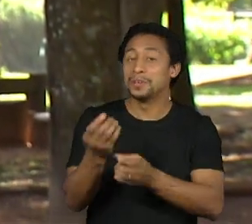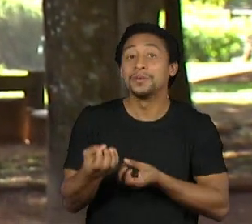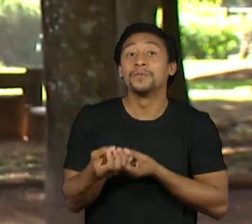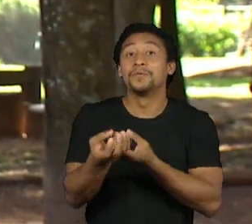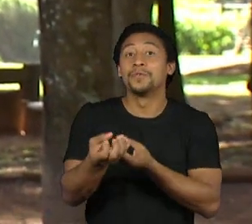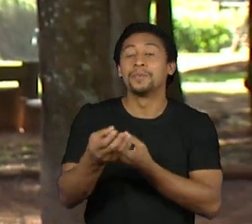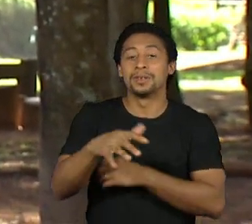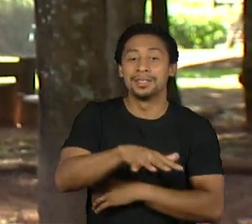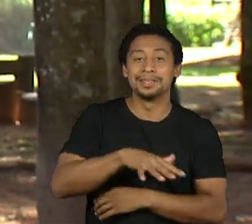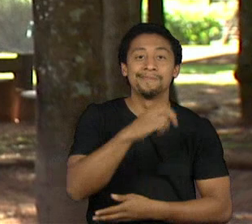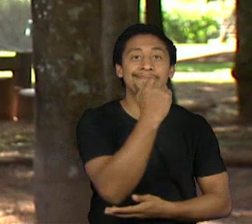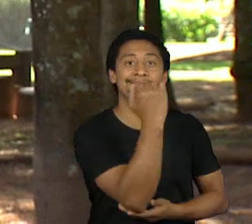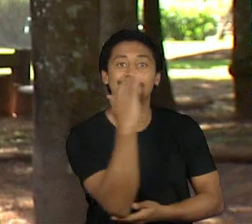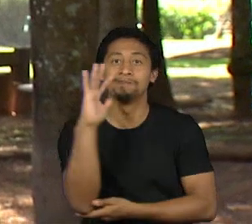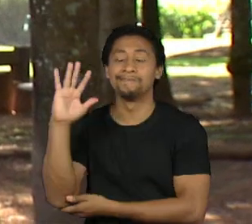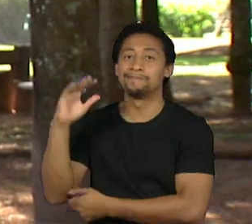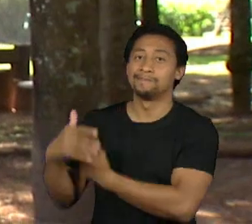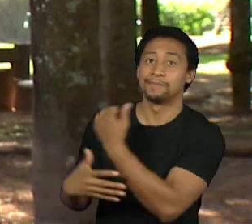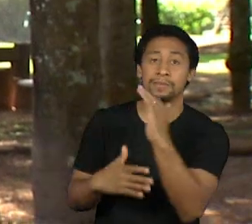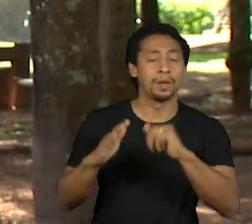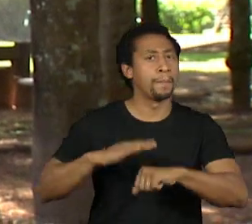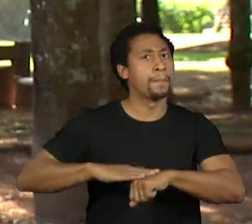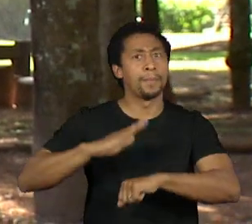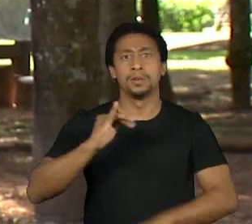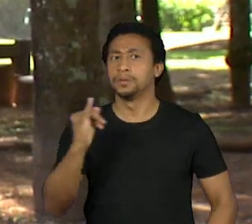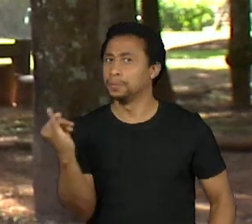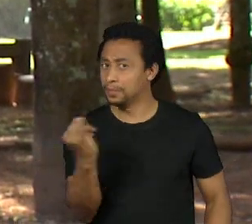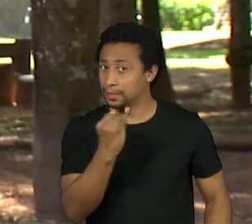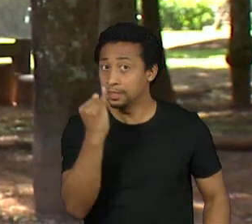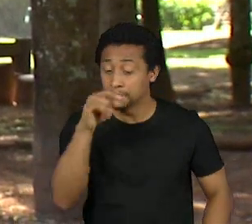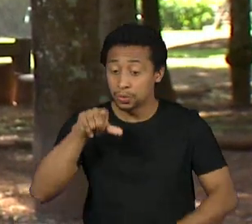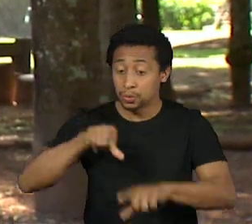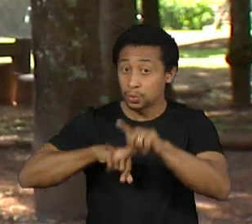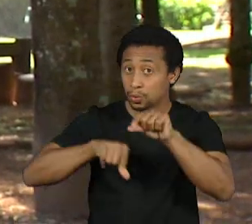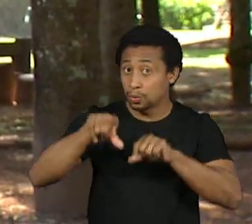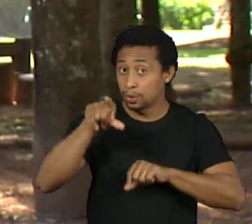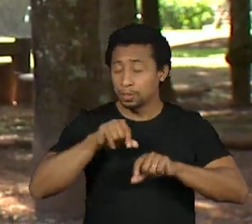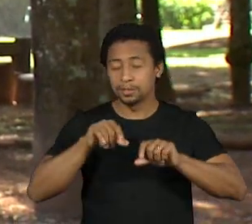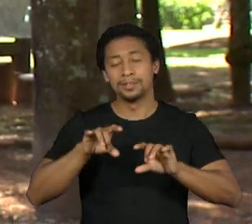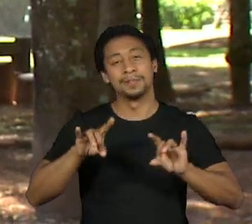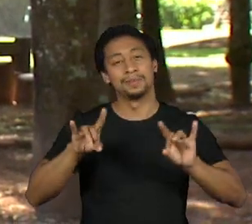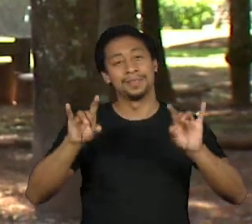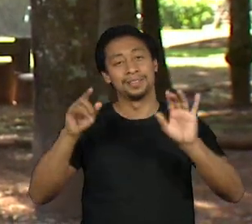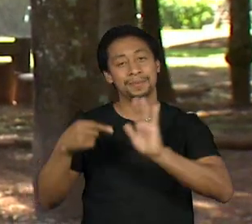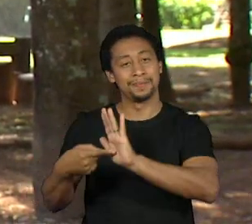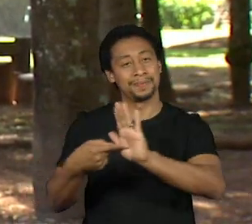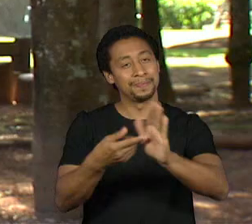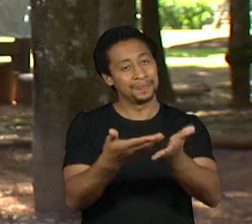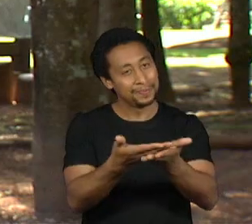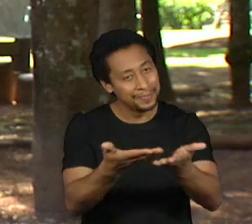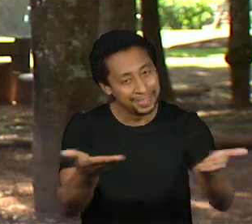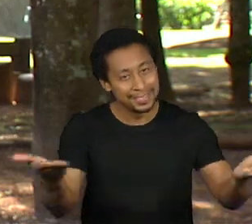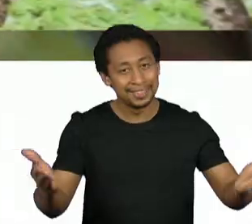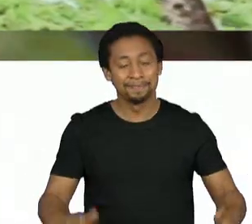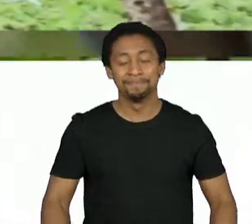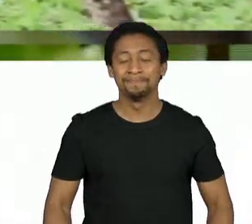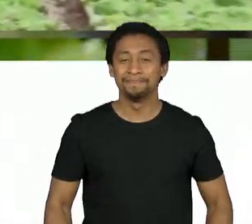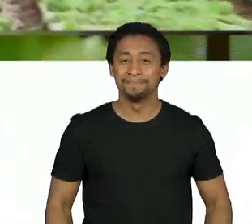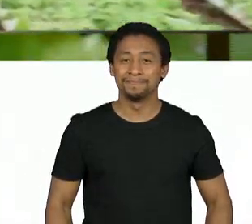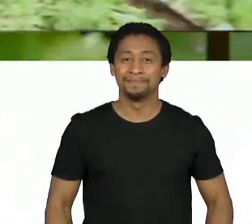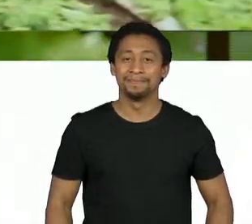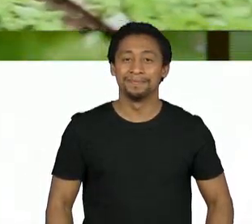informações socioambientais mais importantes, selecionadas especialmente para você.